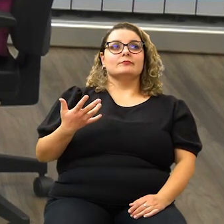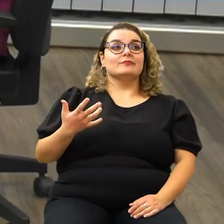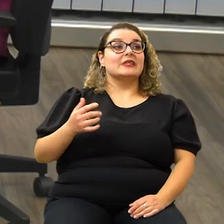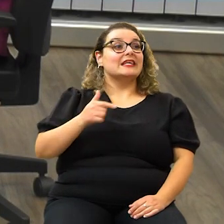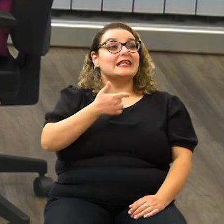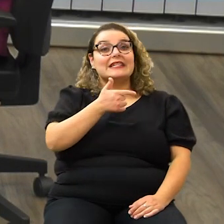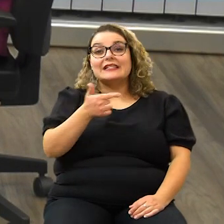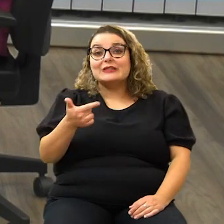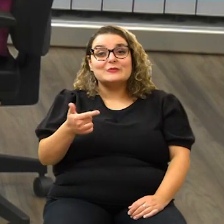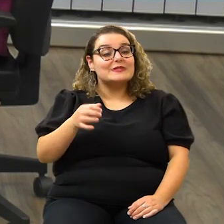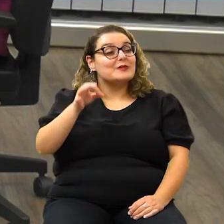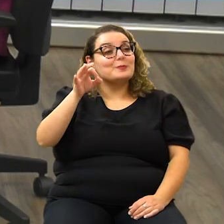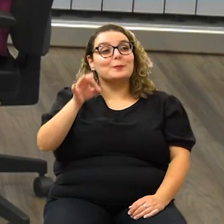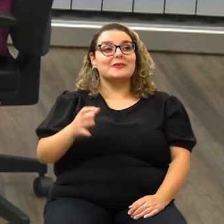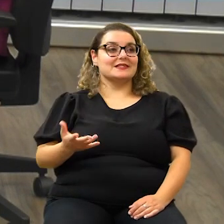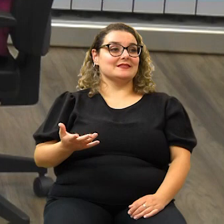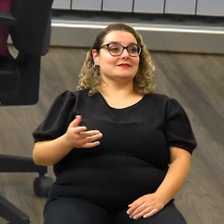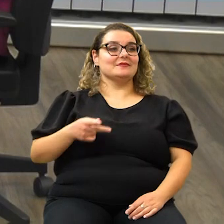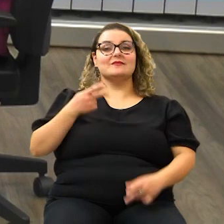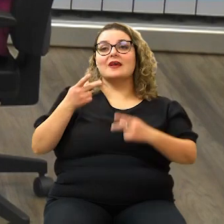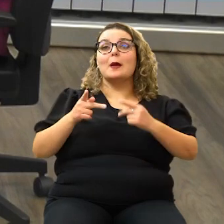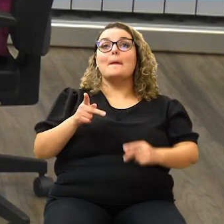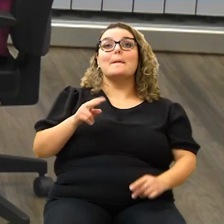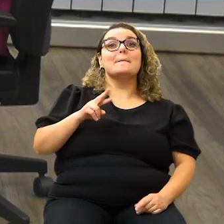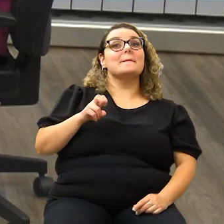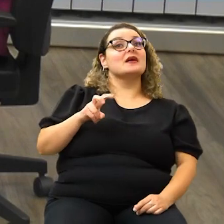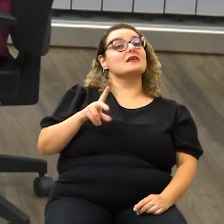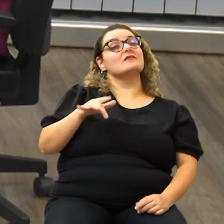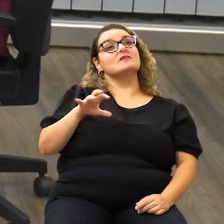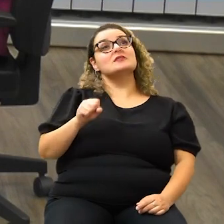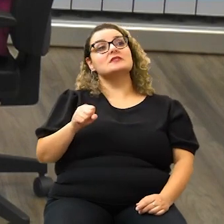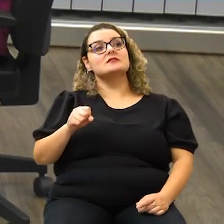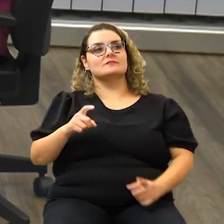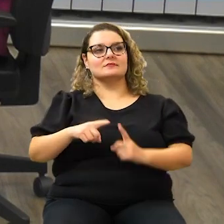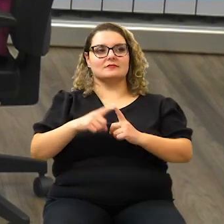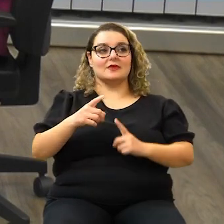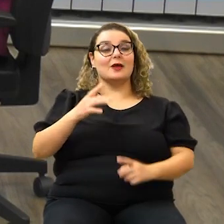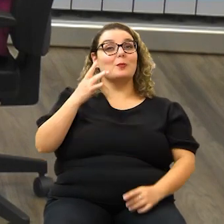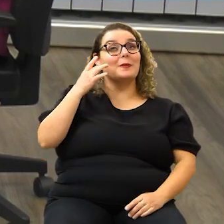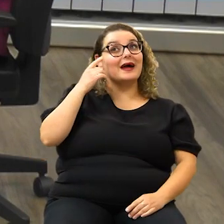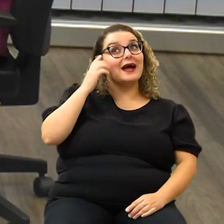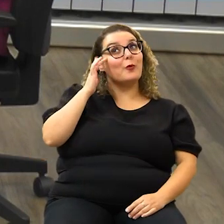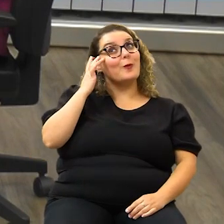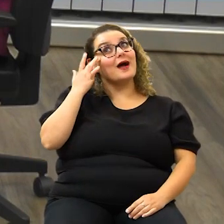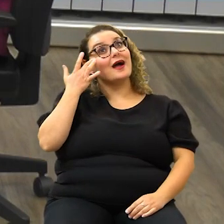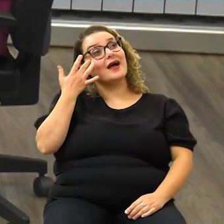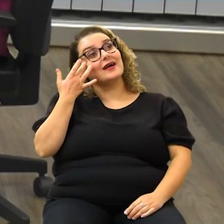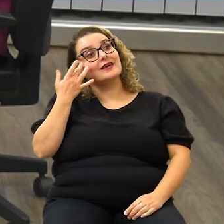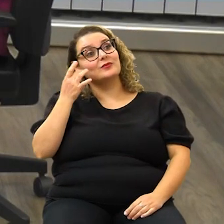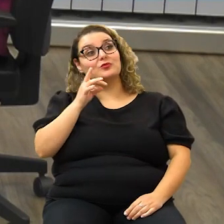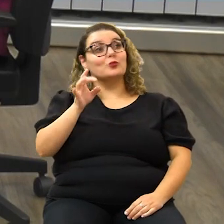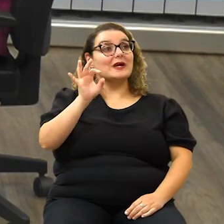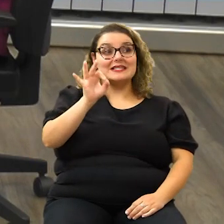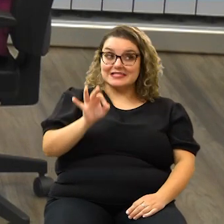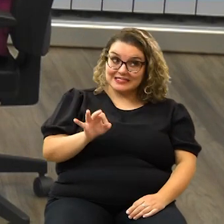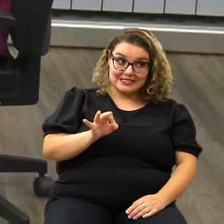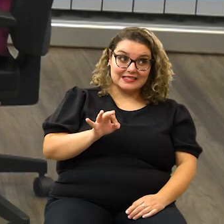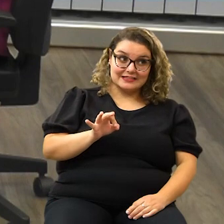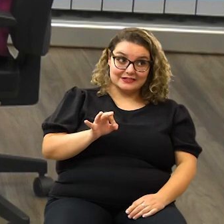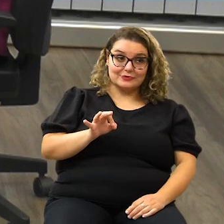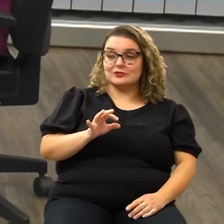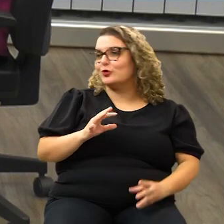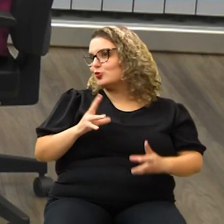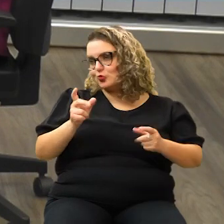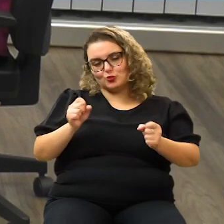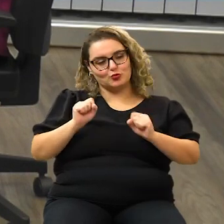imprevisível, né? Porque o pessoal fala assim, a previsão do tempo, né? É uma previsão, não é uma precisão. Então, é